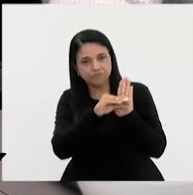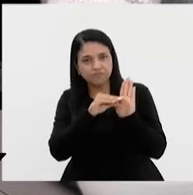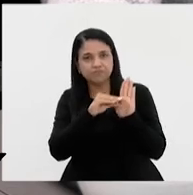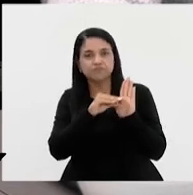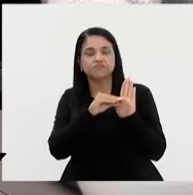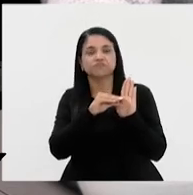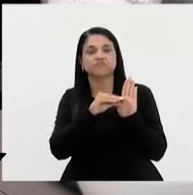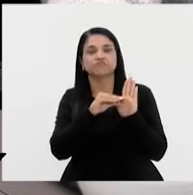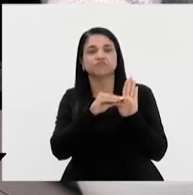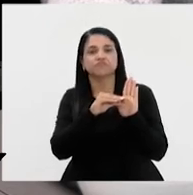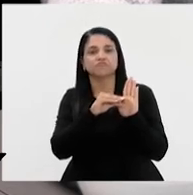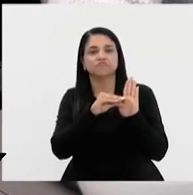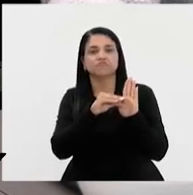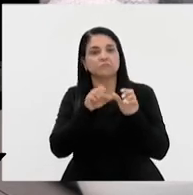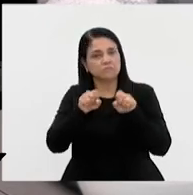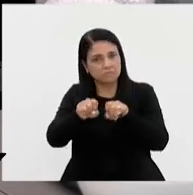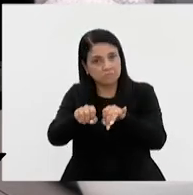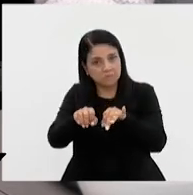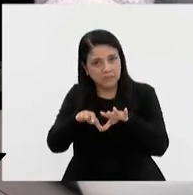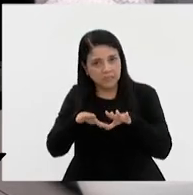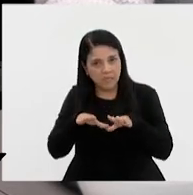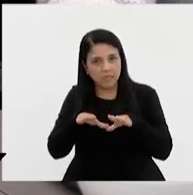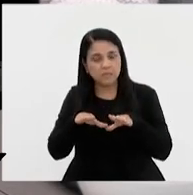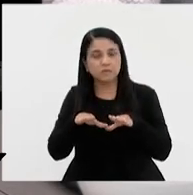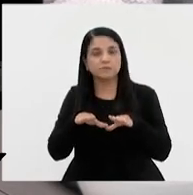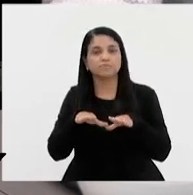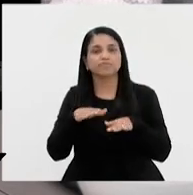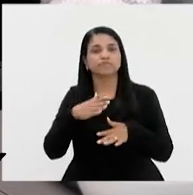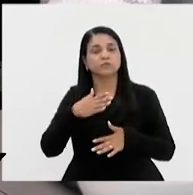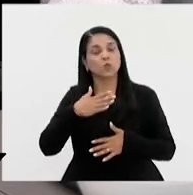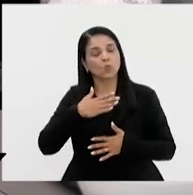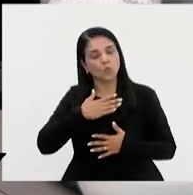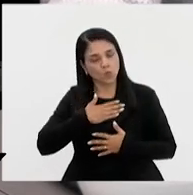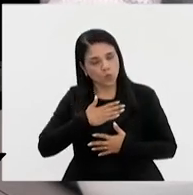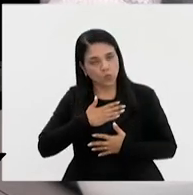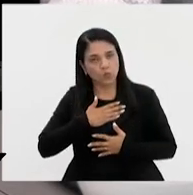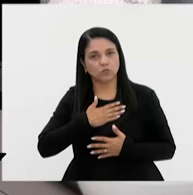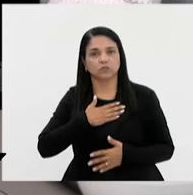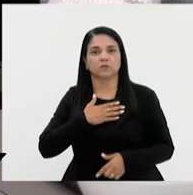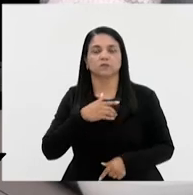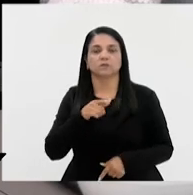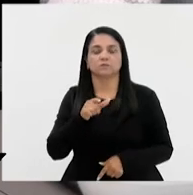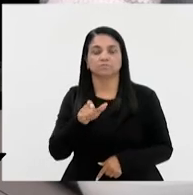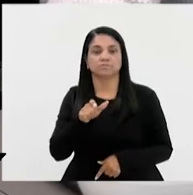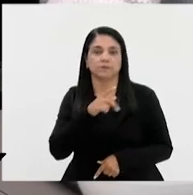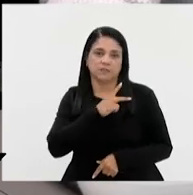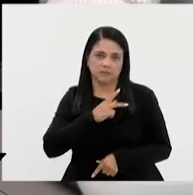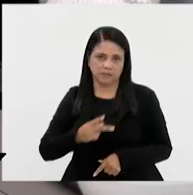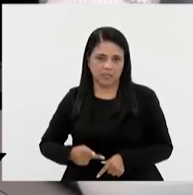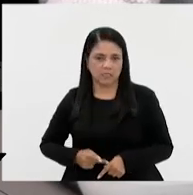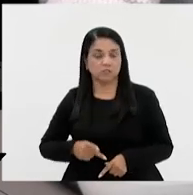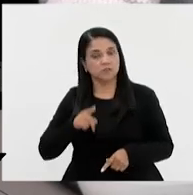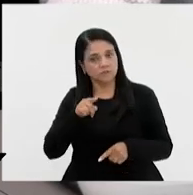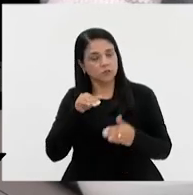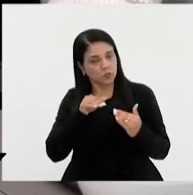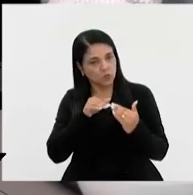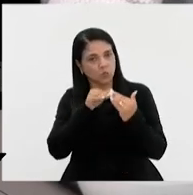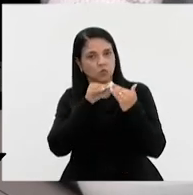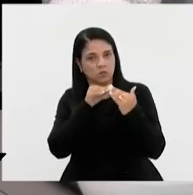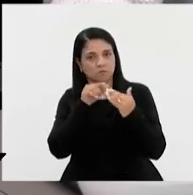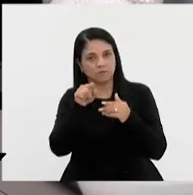numa emenda de plenário. E gostaria também, se Vossa Excelência concordasse, já que é o